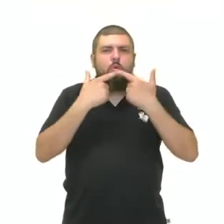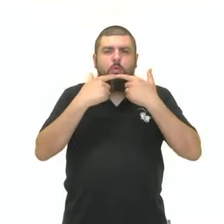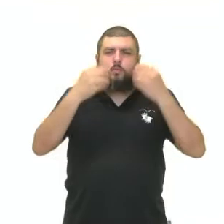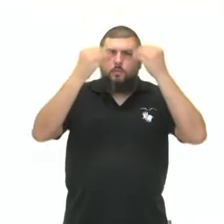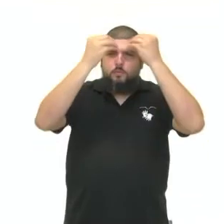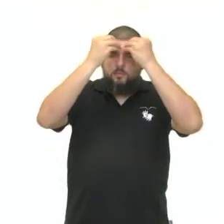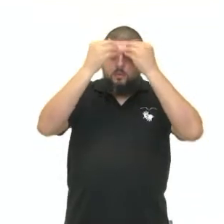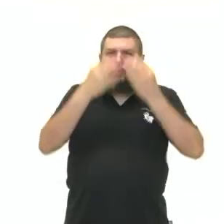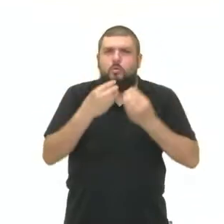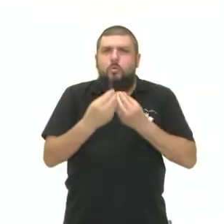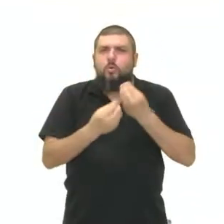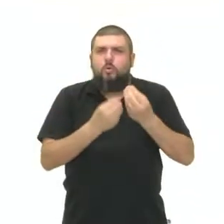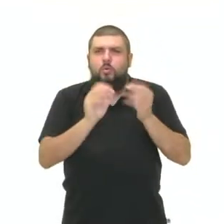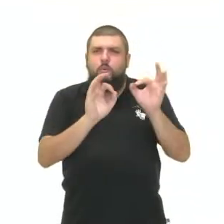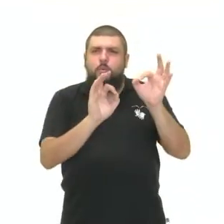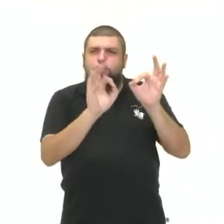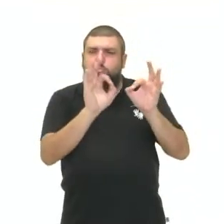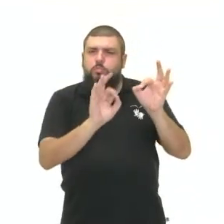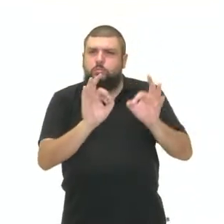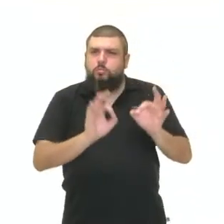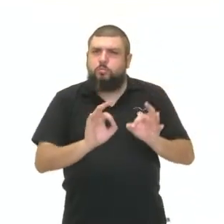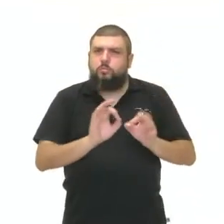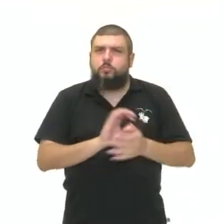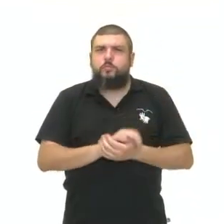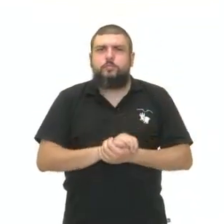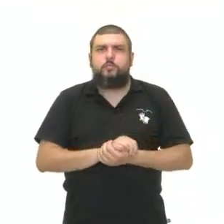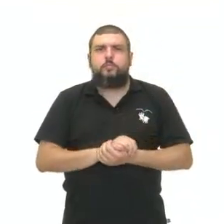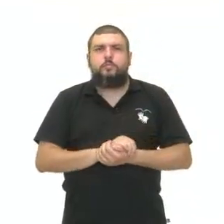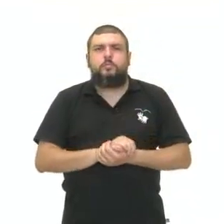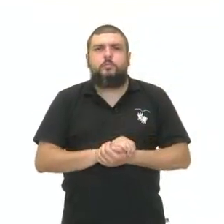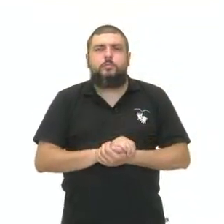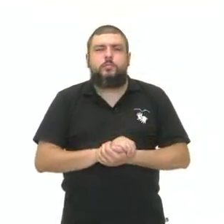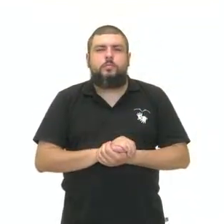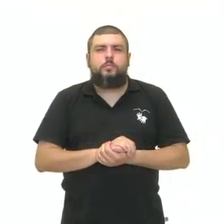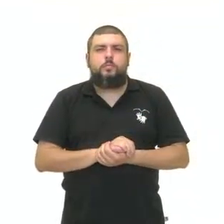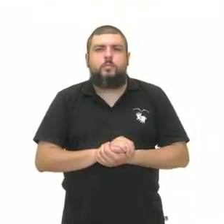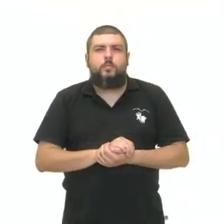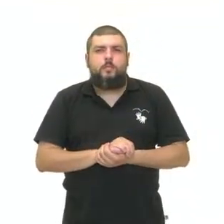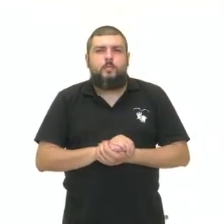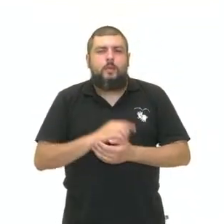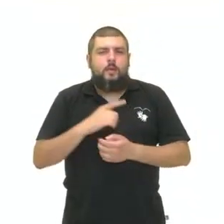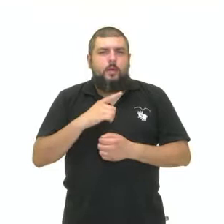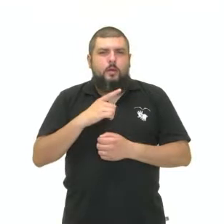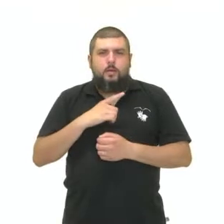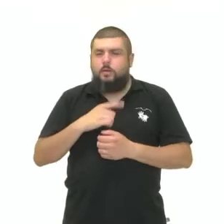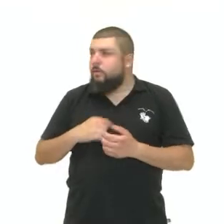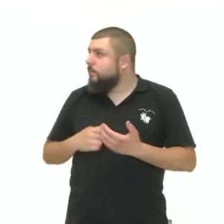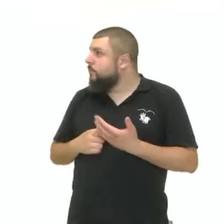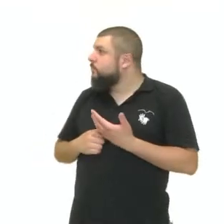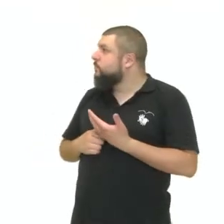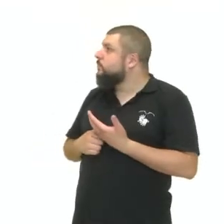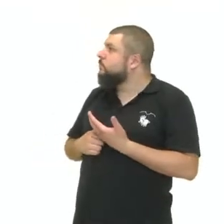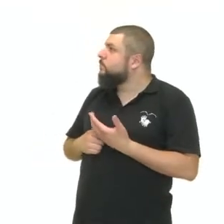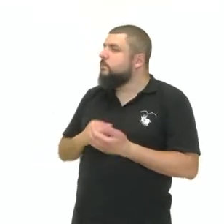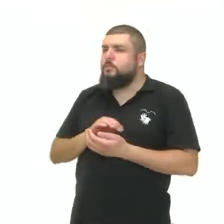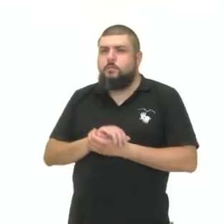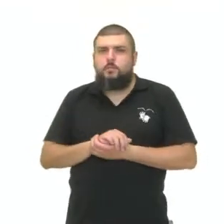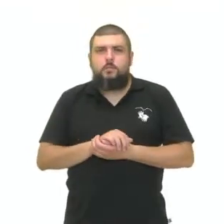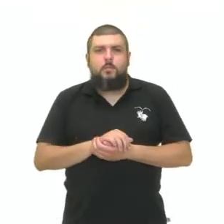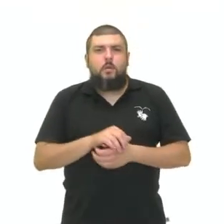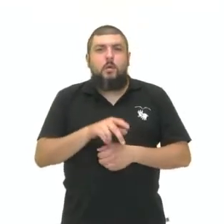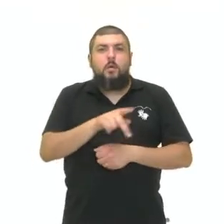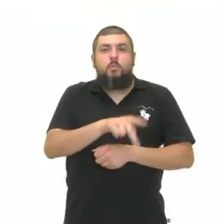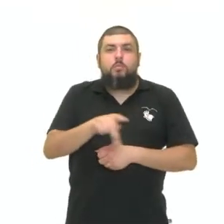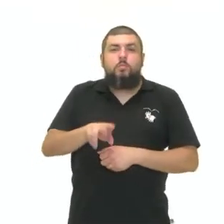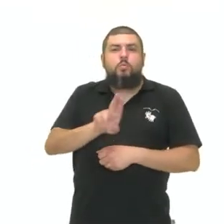é construída a nível de linguagem. Temos aqui a notícia que iremos abordar: professor usa fake news